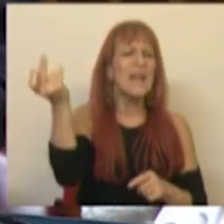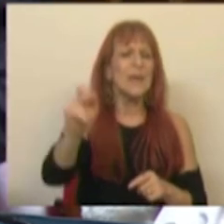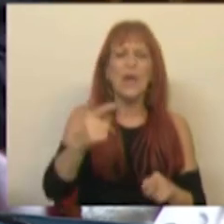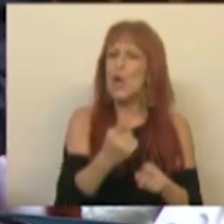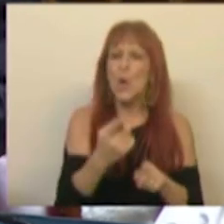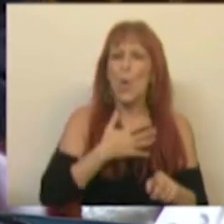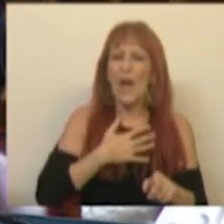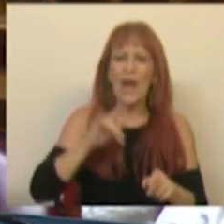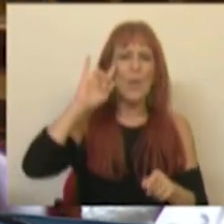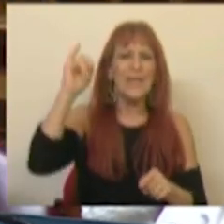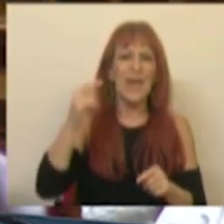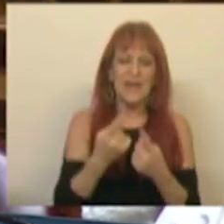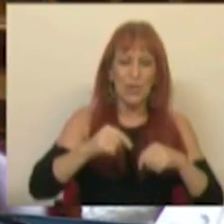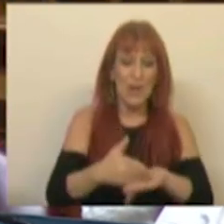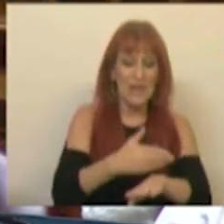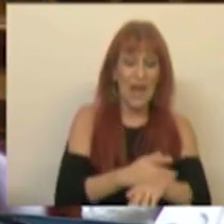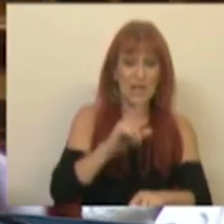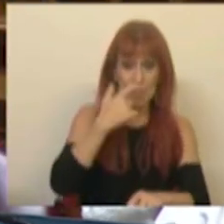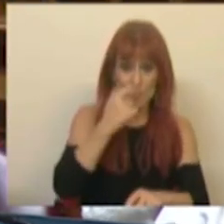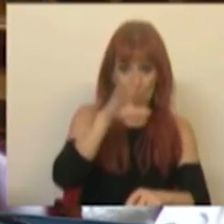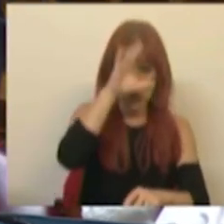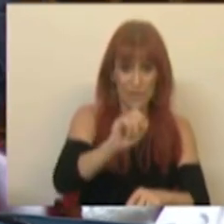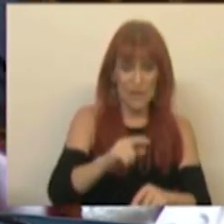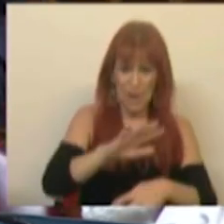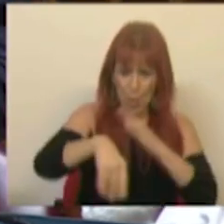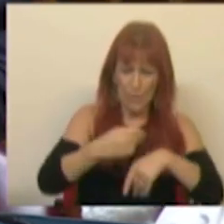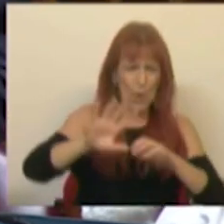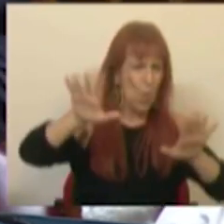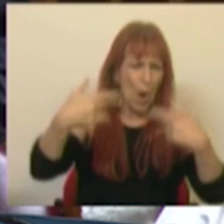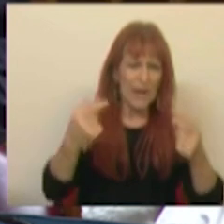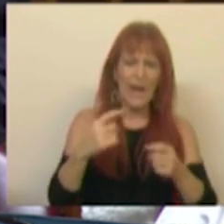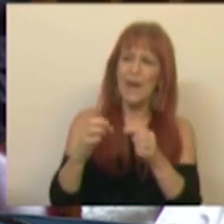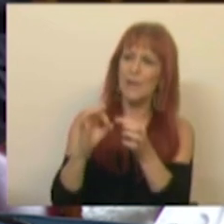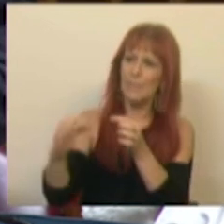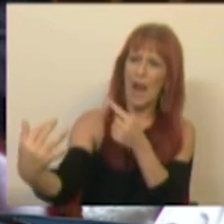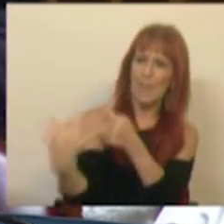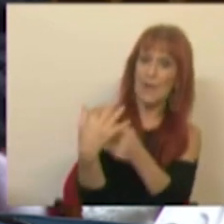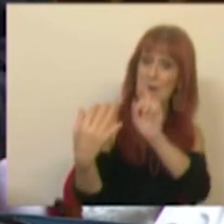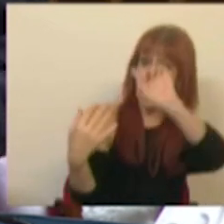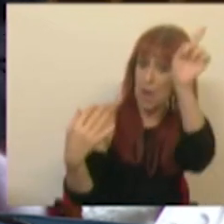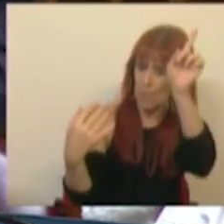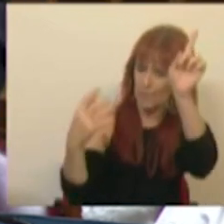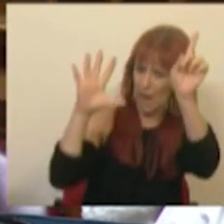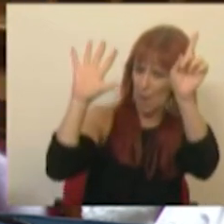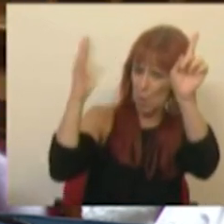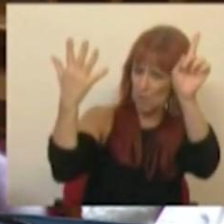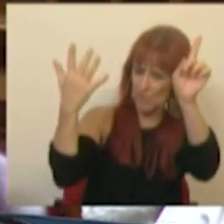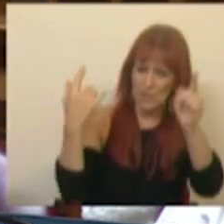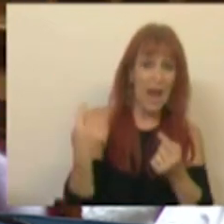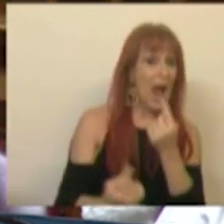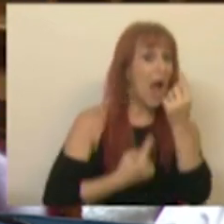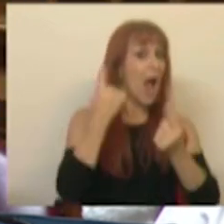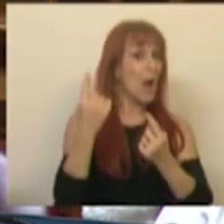eu não quero que a ideia da audição prévia de governantes se confunda com qualquer populismo. Acontece que é algo